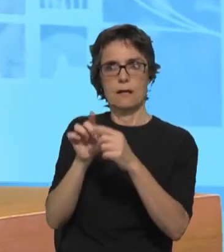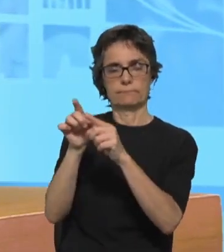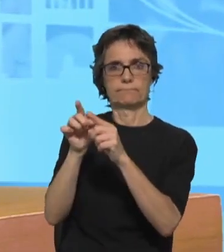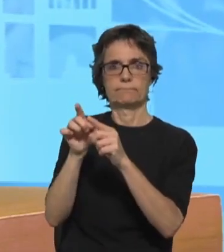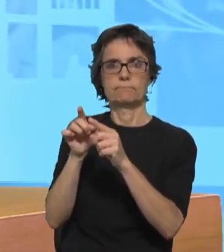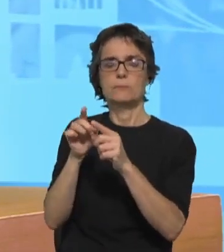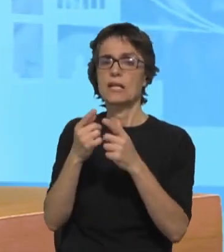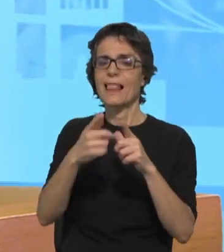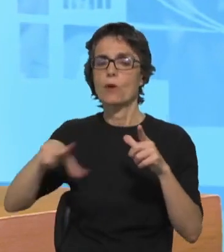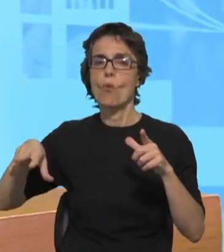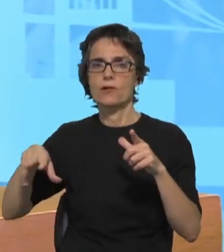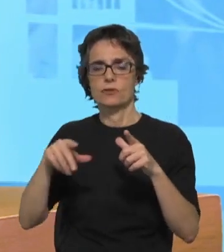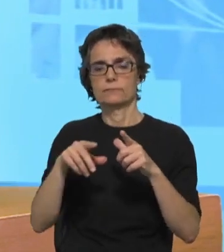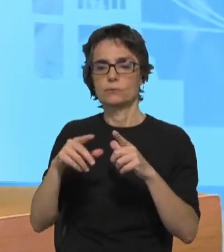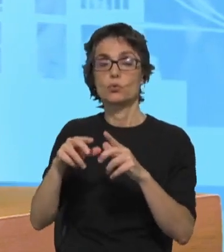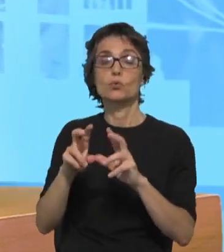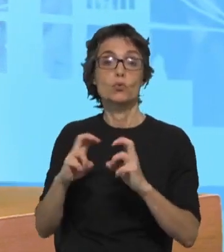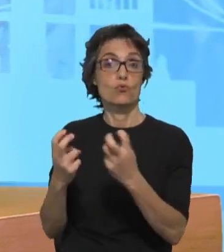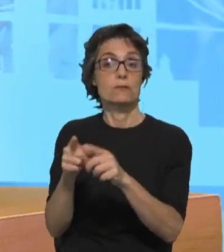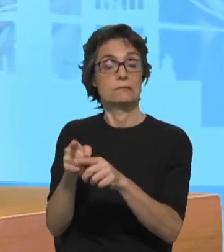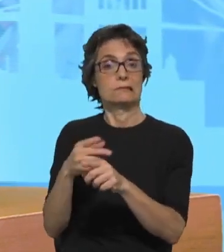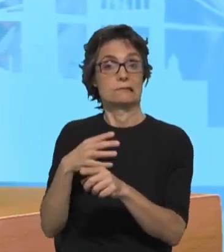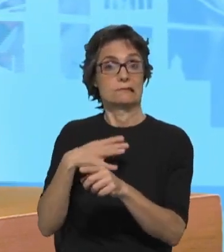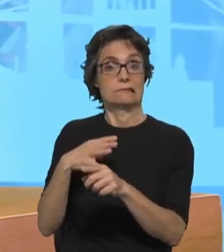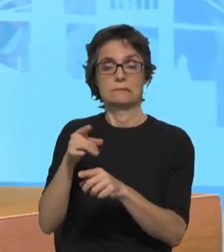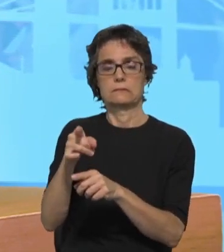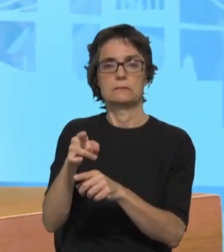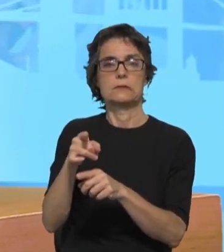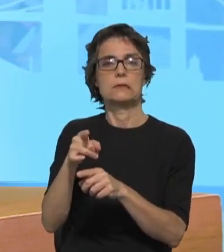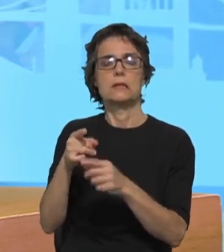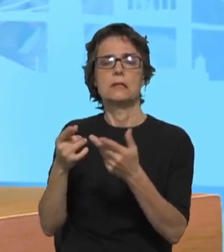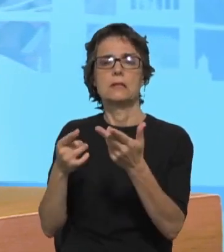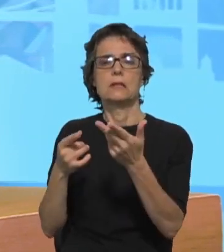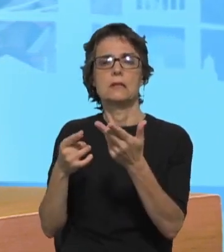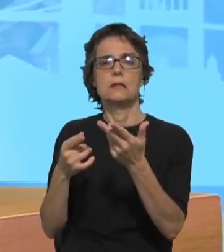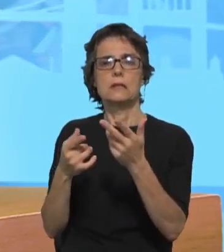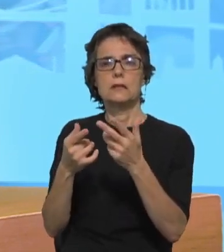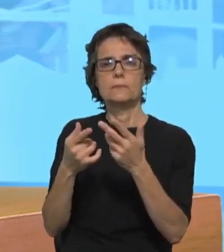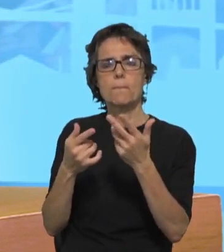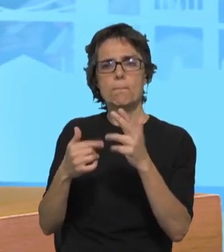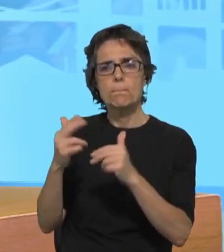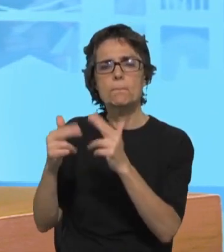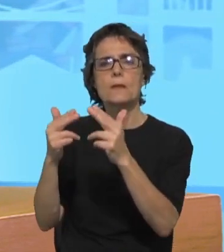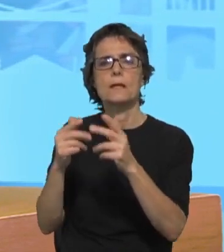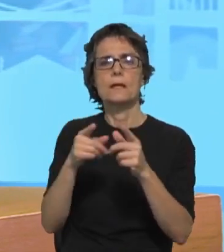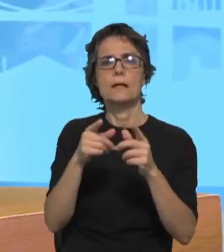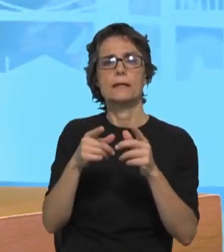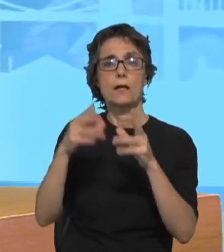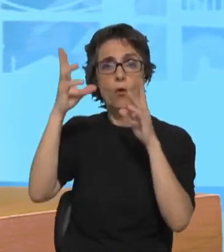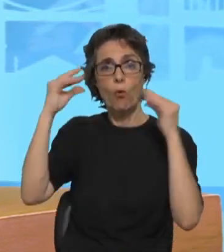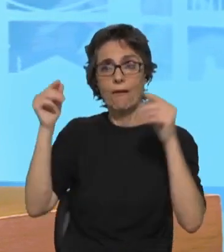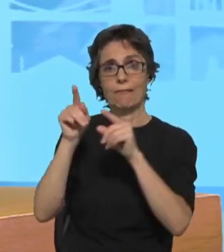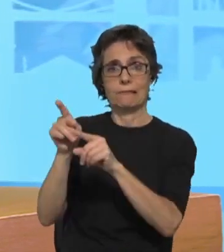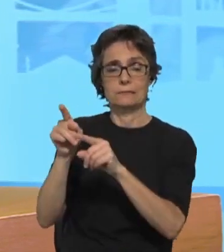das linguagens do concílio, um teólogo dominicano, holandês, Cyril Lebecks, numa das